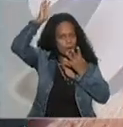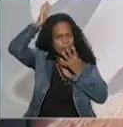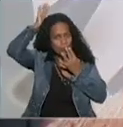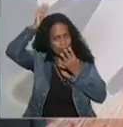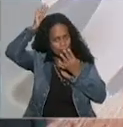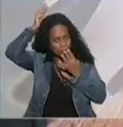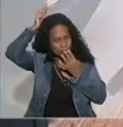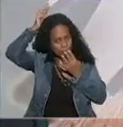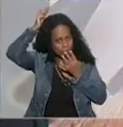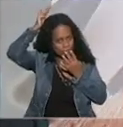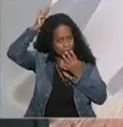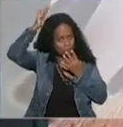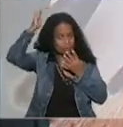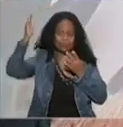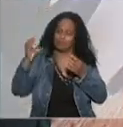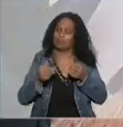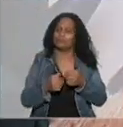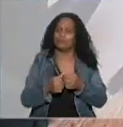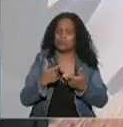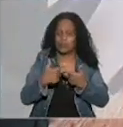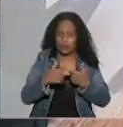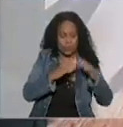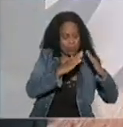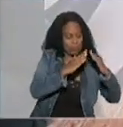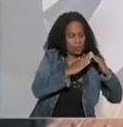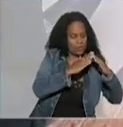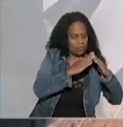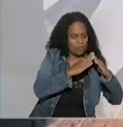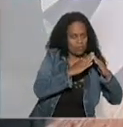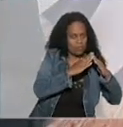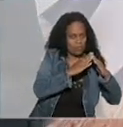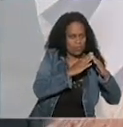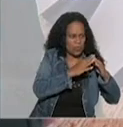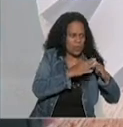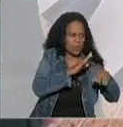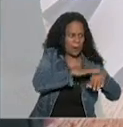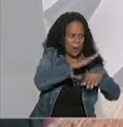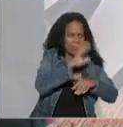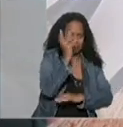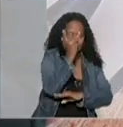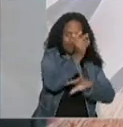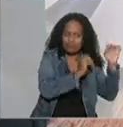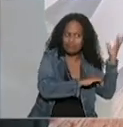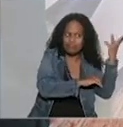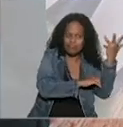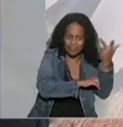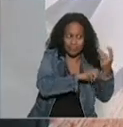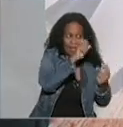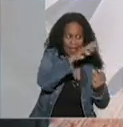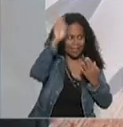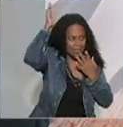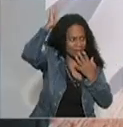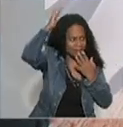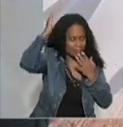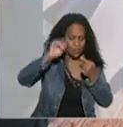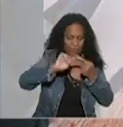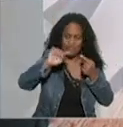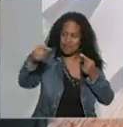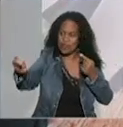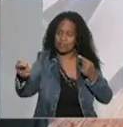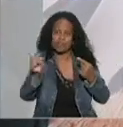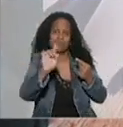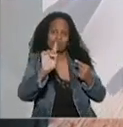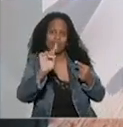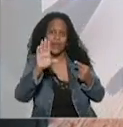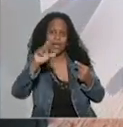que surgiu, a senhora deve conhecer a história da escola, como é que surgiu a ideia